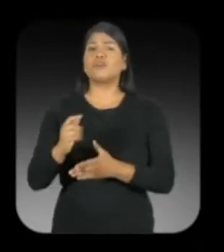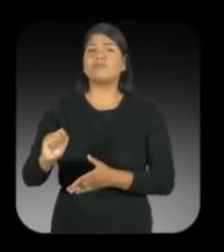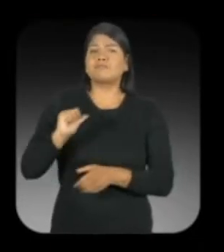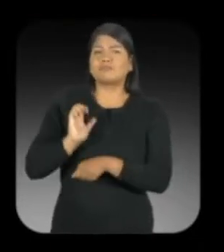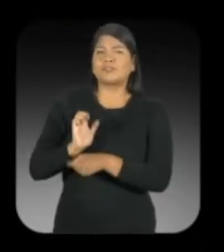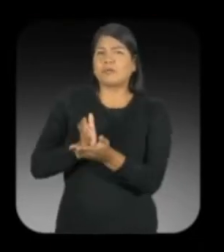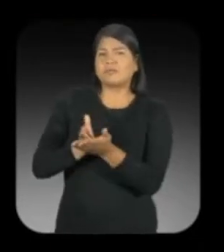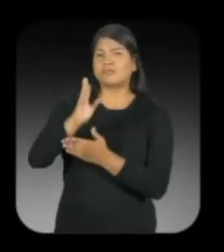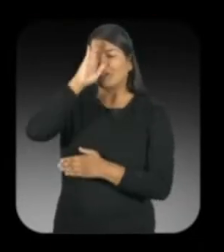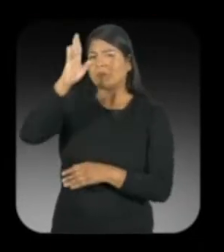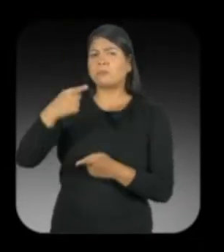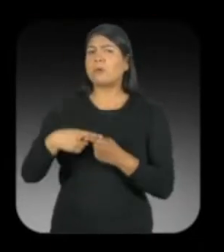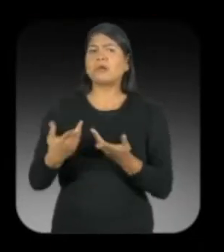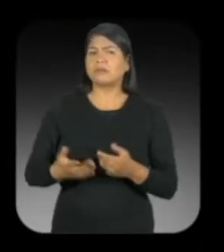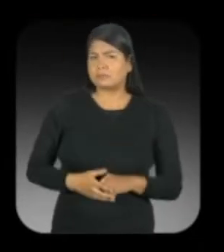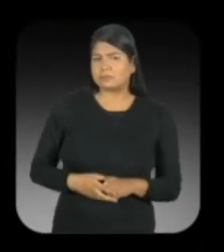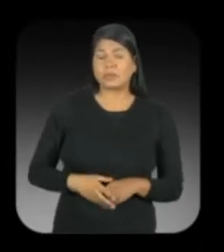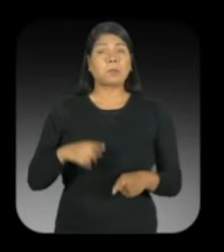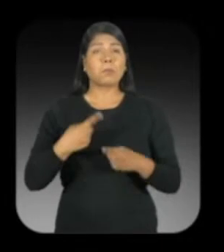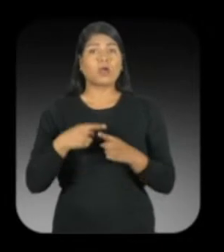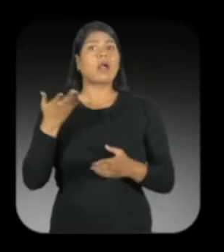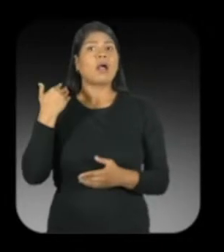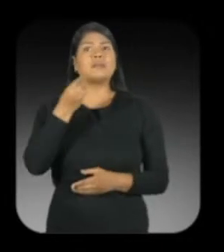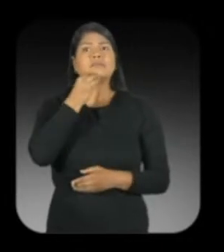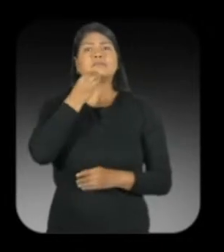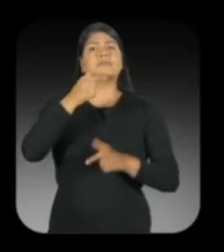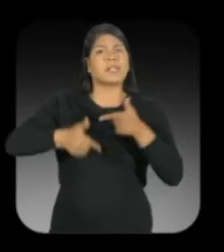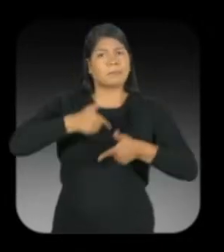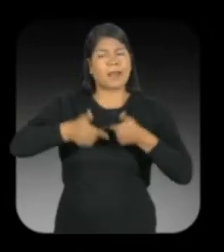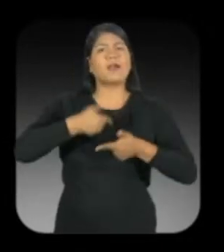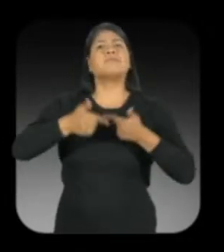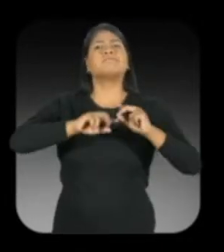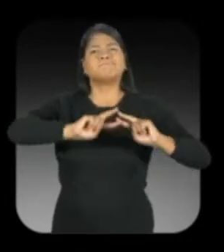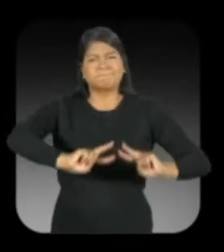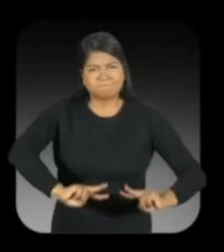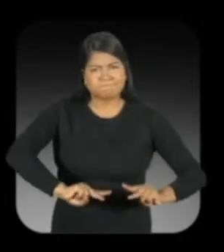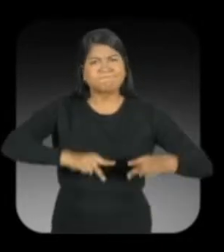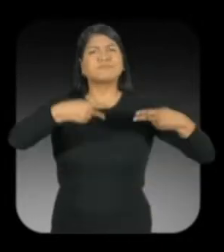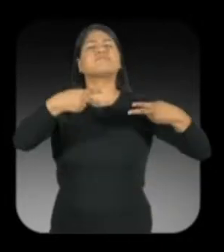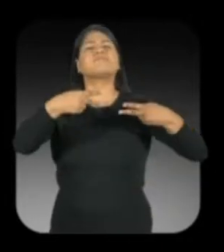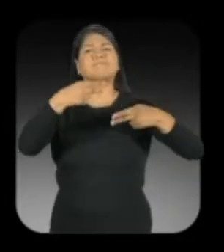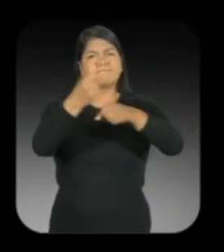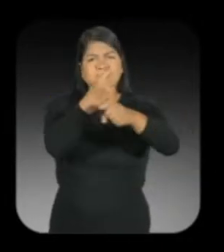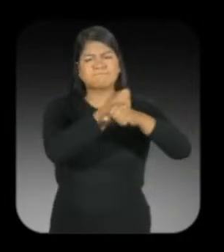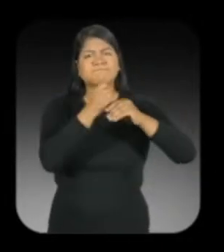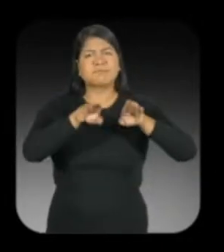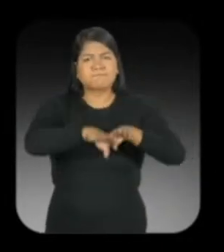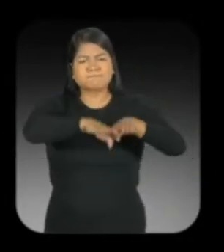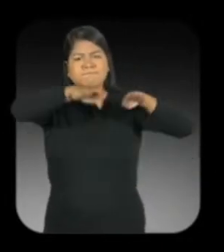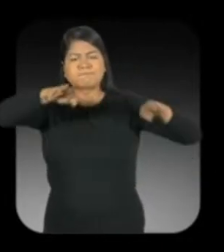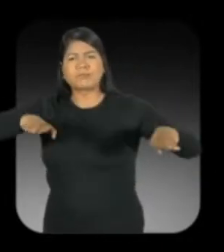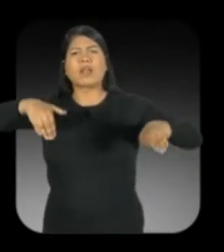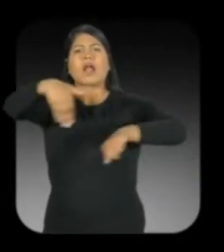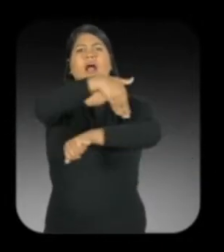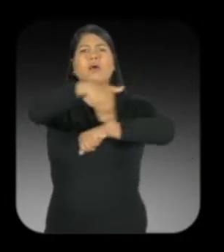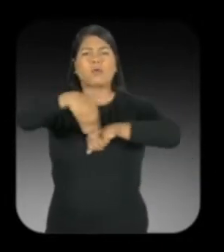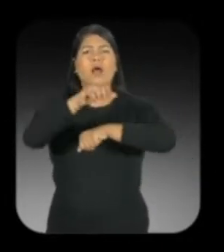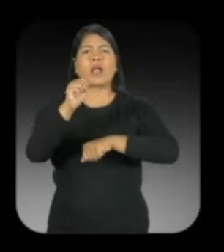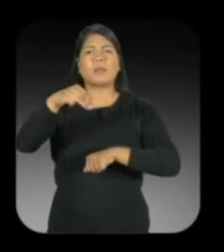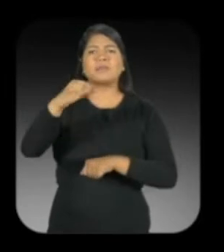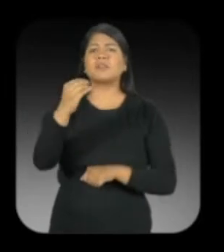o auxílio estadual permanente antes? Porque ele não trabalhou para duplicar como deveria a AM070